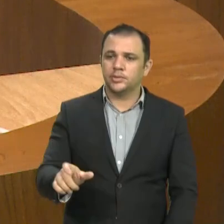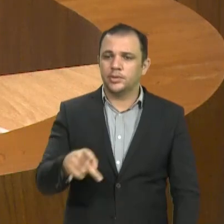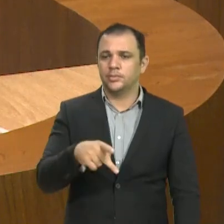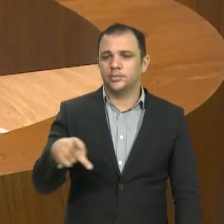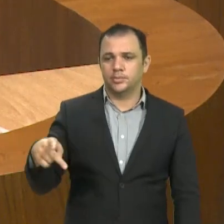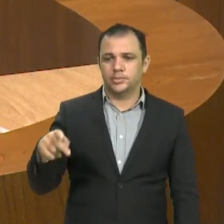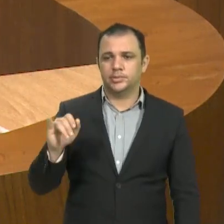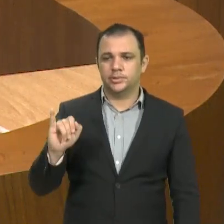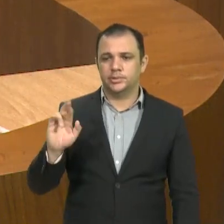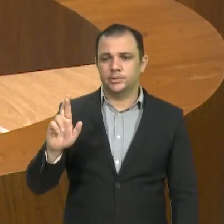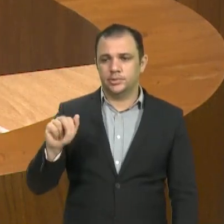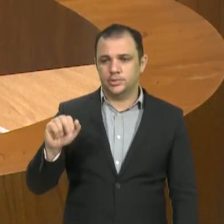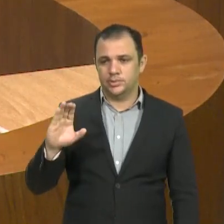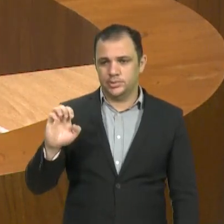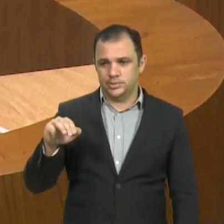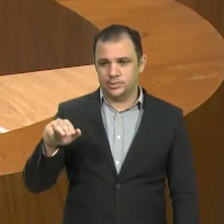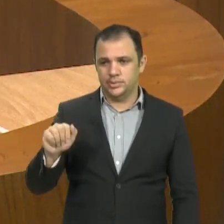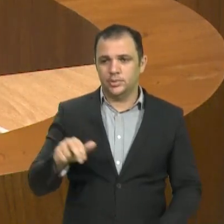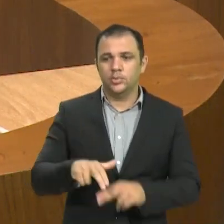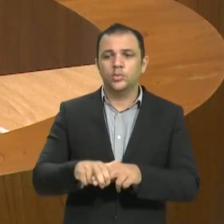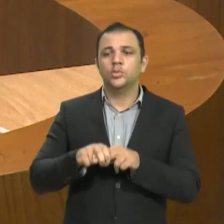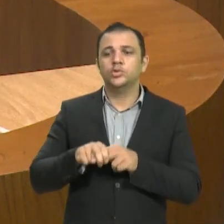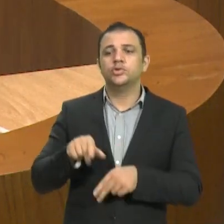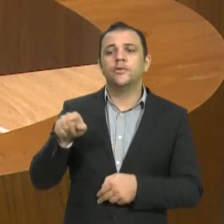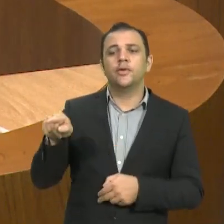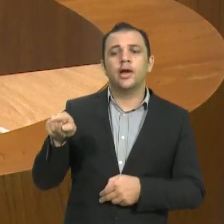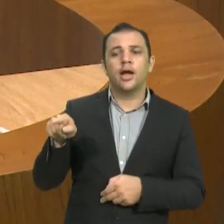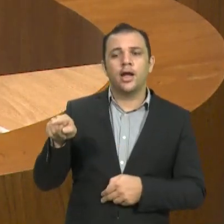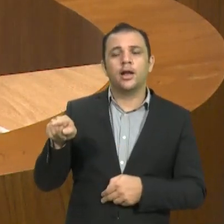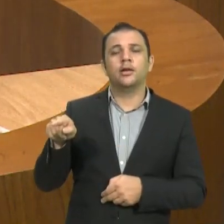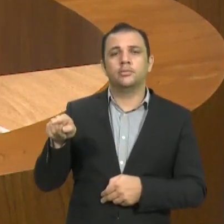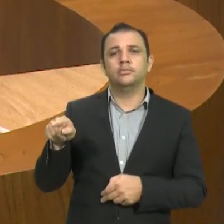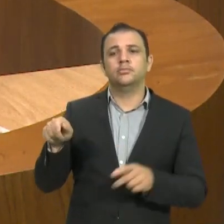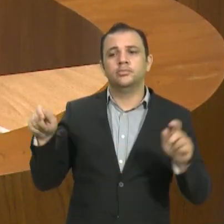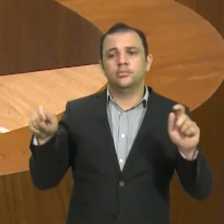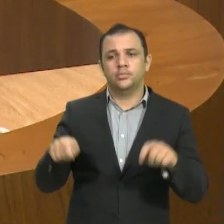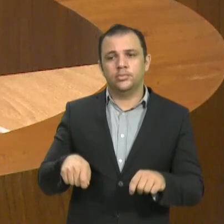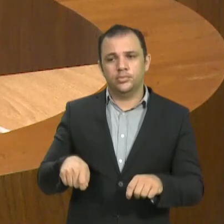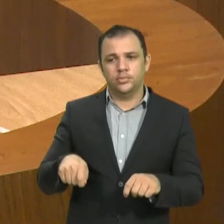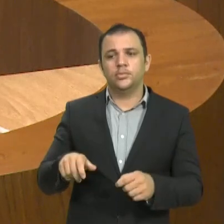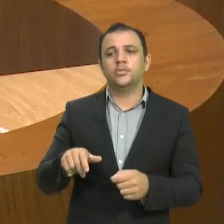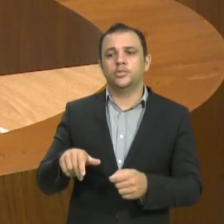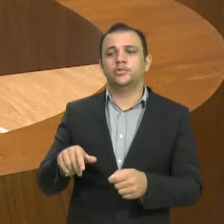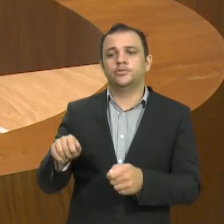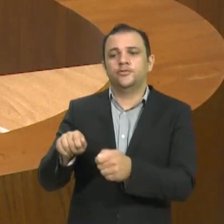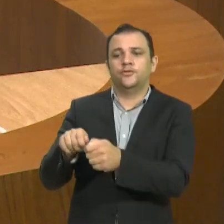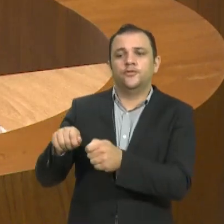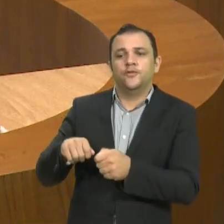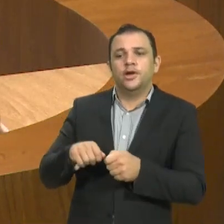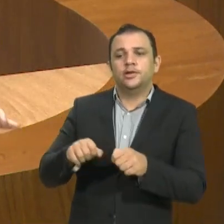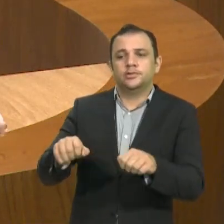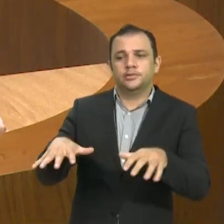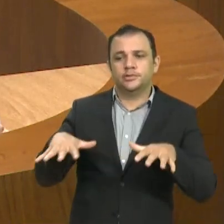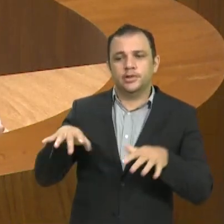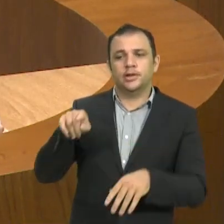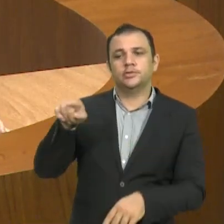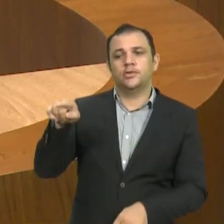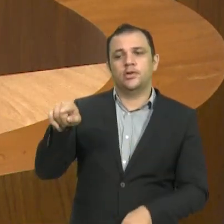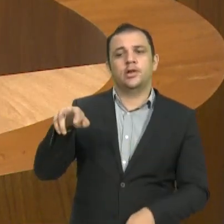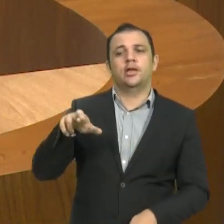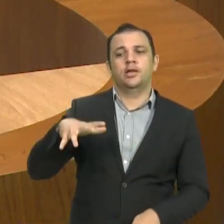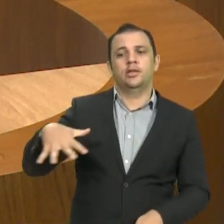levado aquela sessão da Assembleia itinerante para a região tocantina. Dizer da